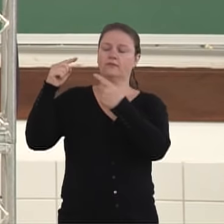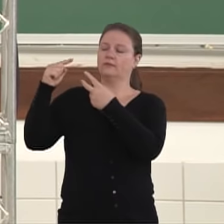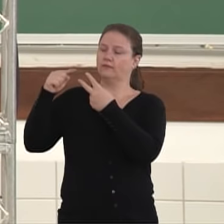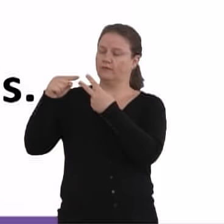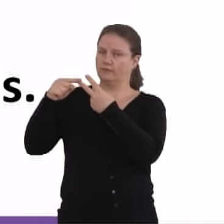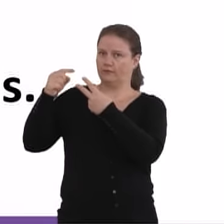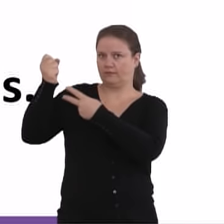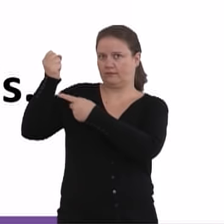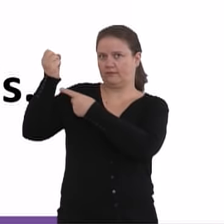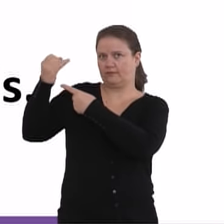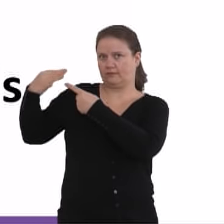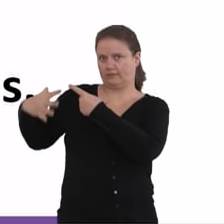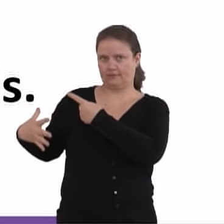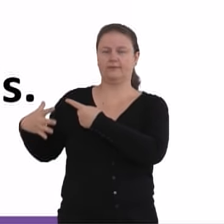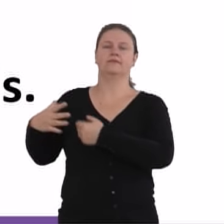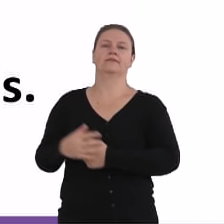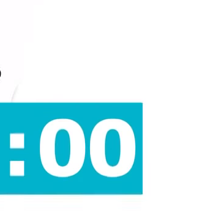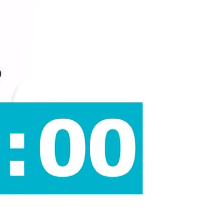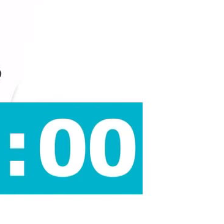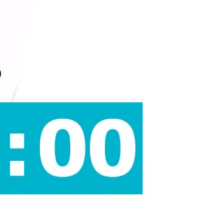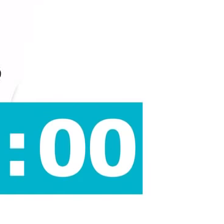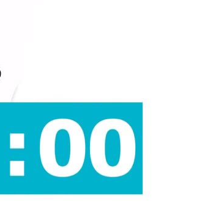vocês.